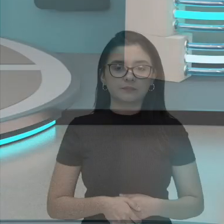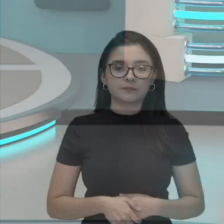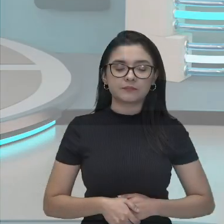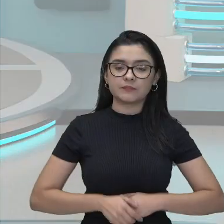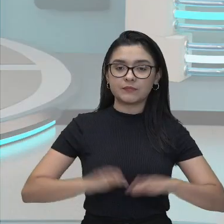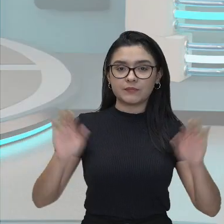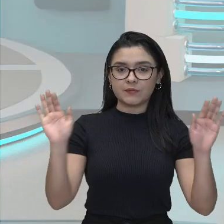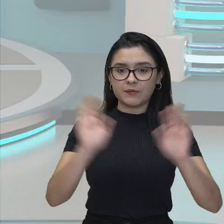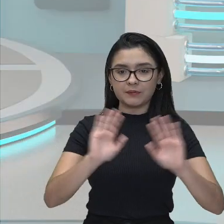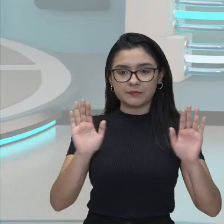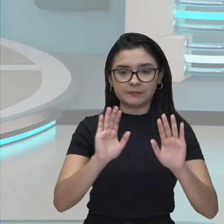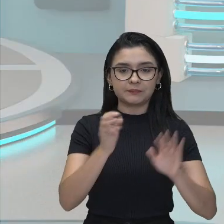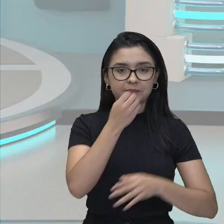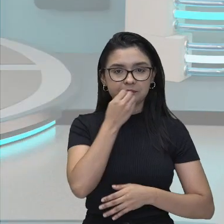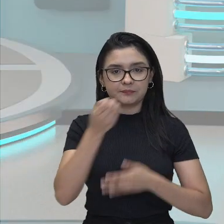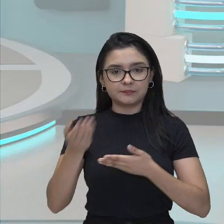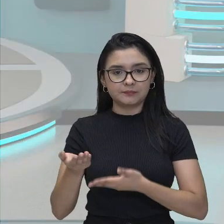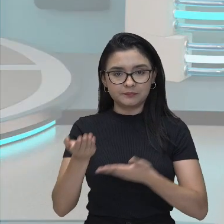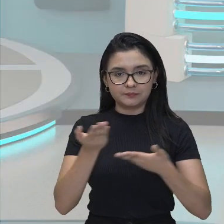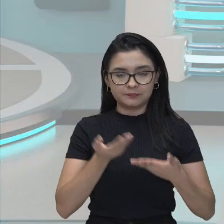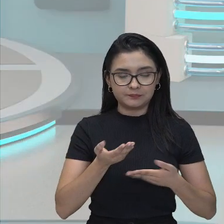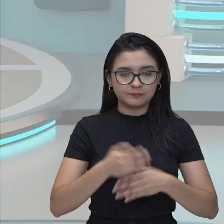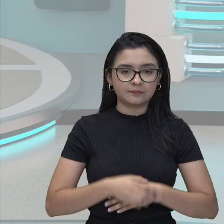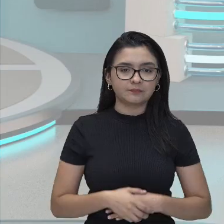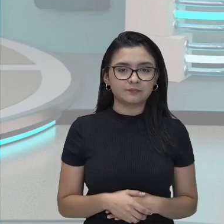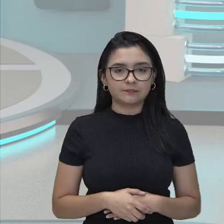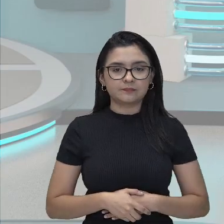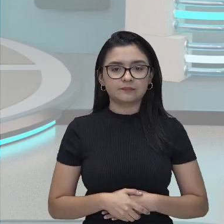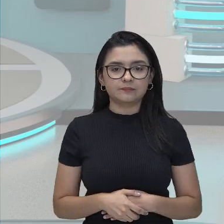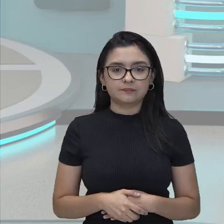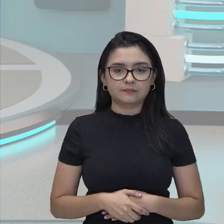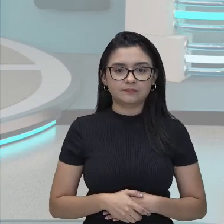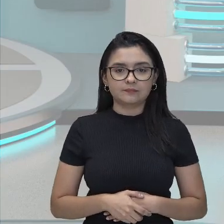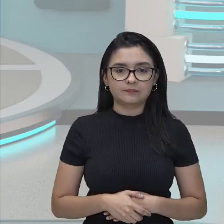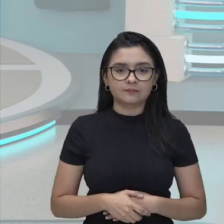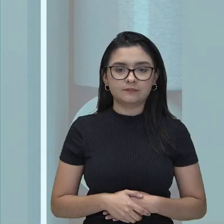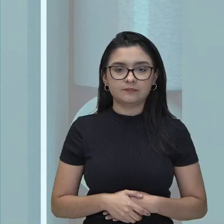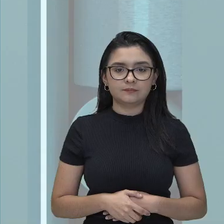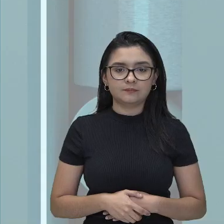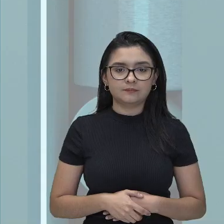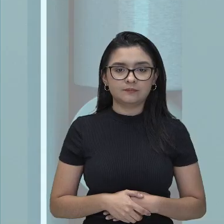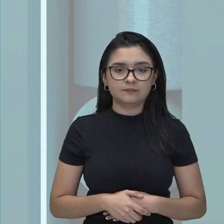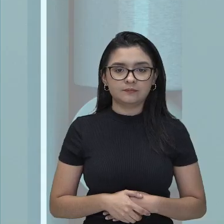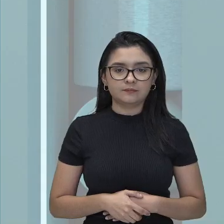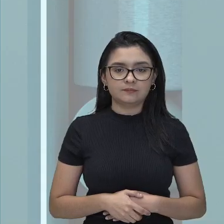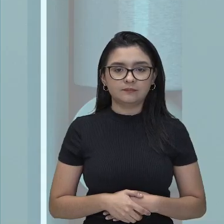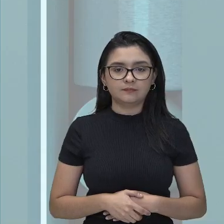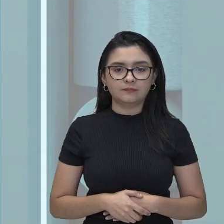Hola bienvenidos a todos a todas nos aqui